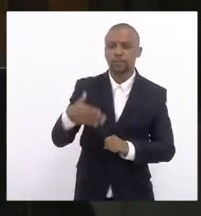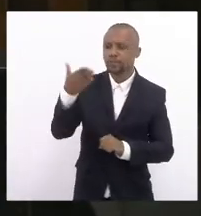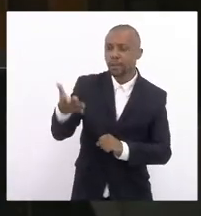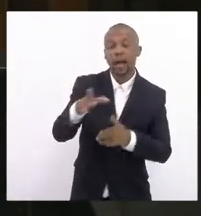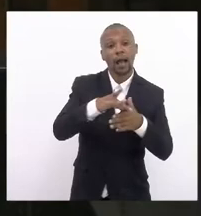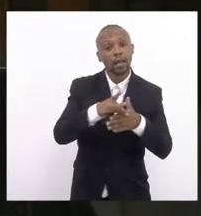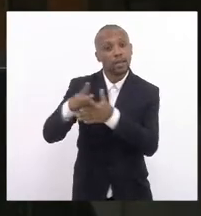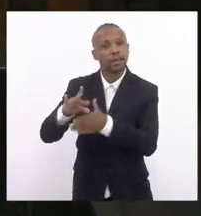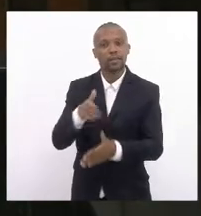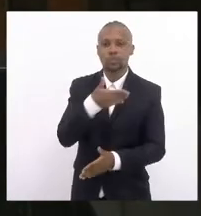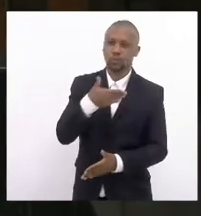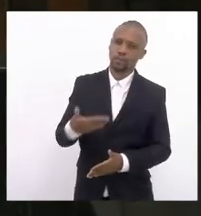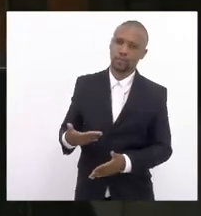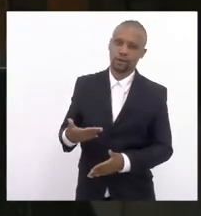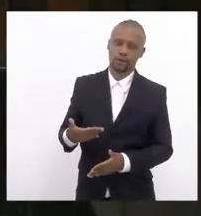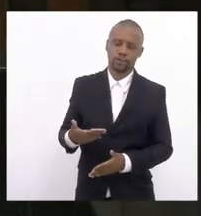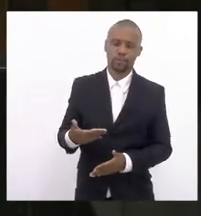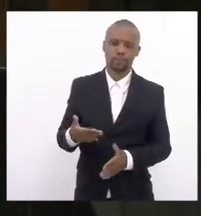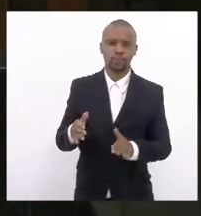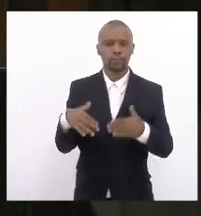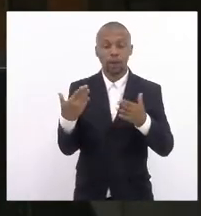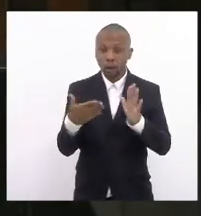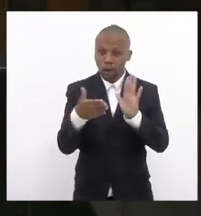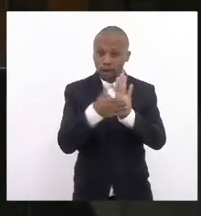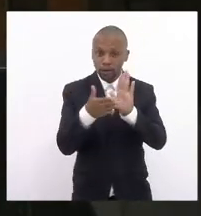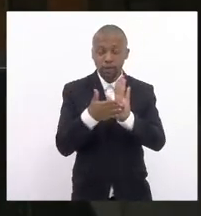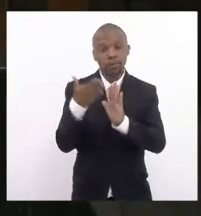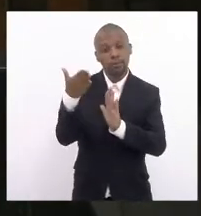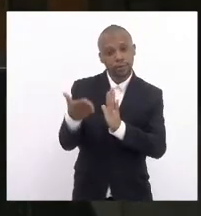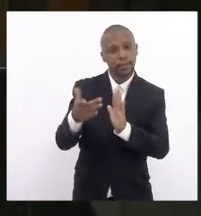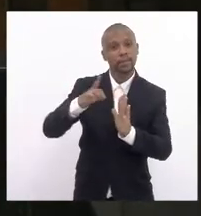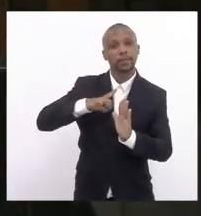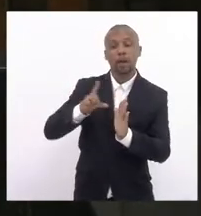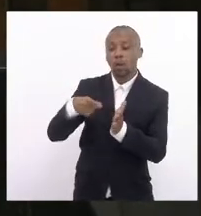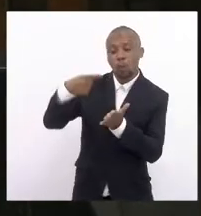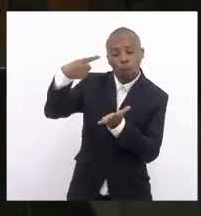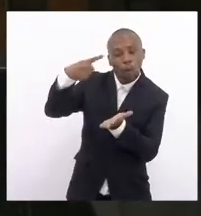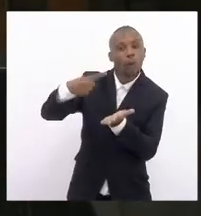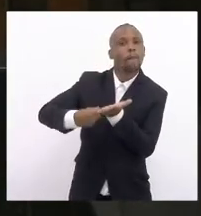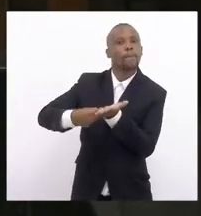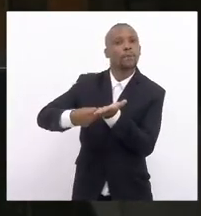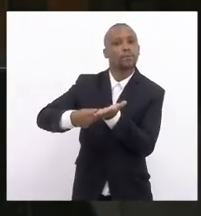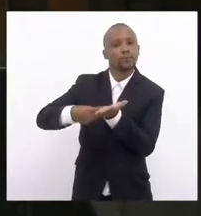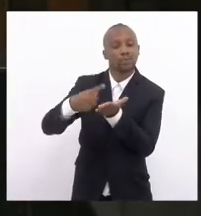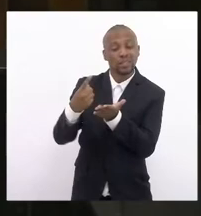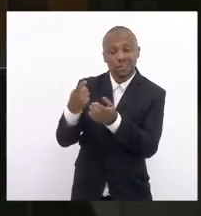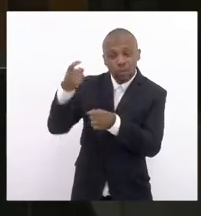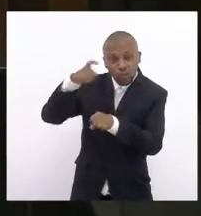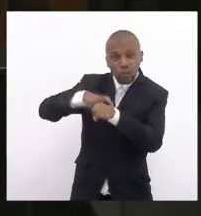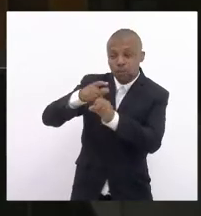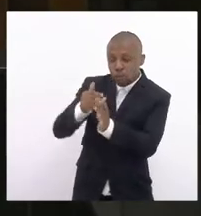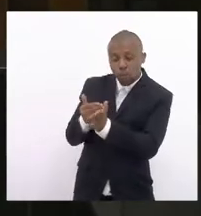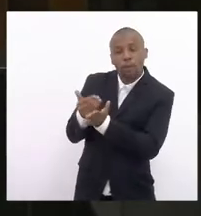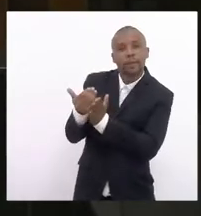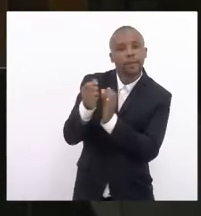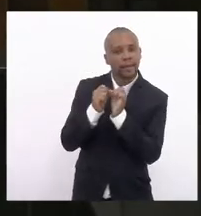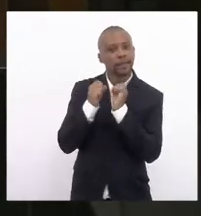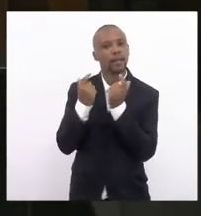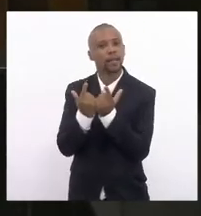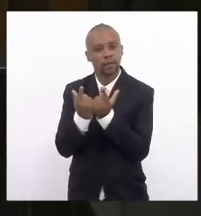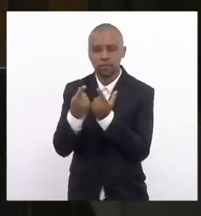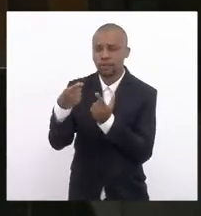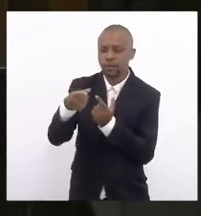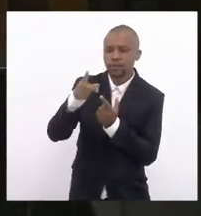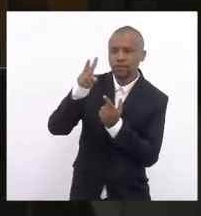governo. Essa é uma pauta que Vossa Excelência tem um compromisso. Desde que eu cheguei nessa casa, eu vejo Vossa Excelência tratar essa